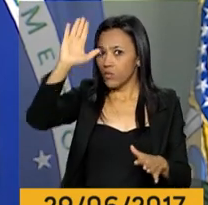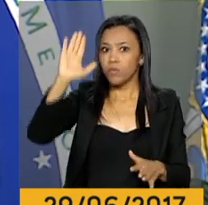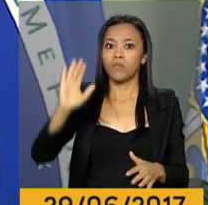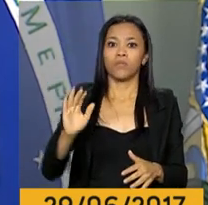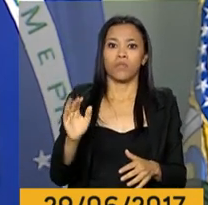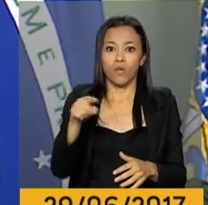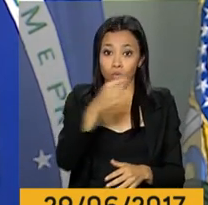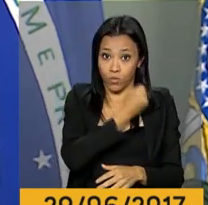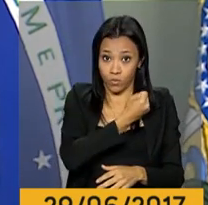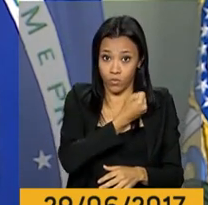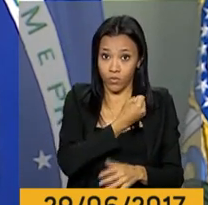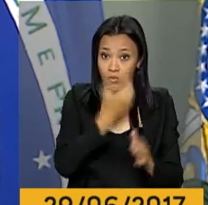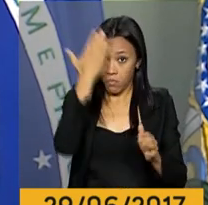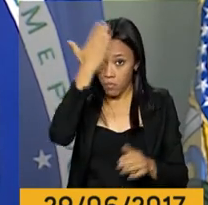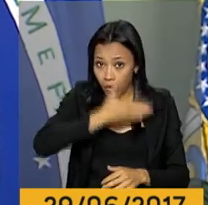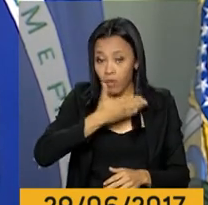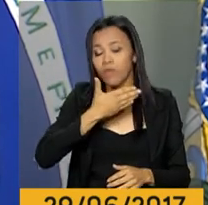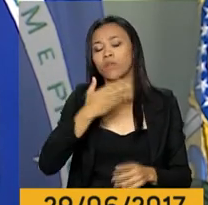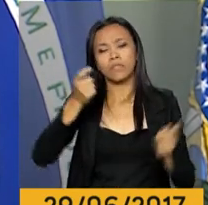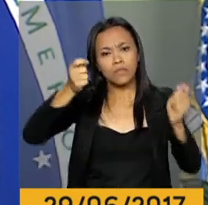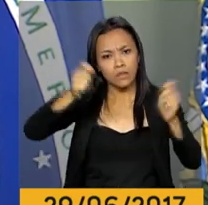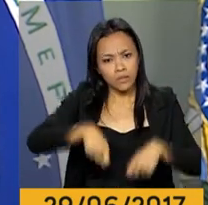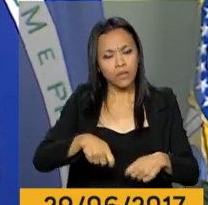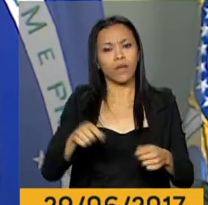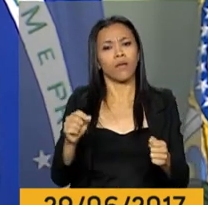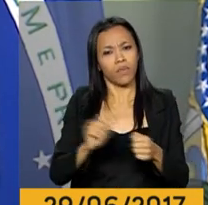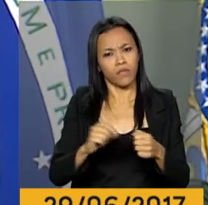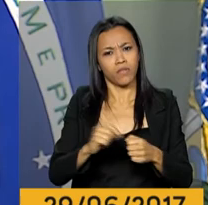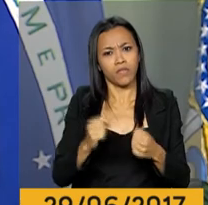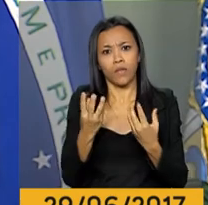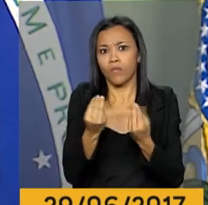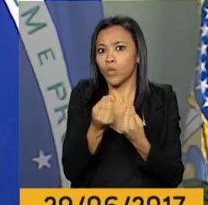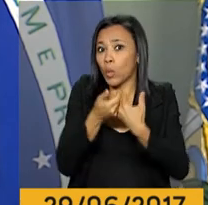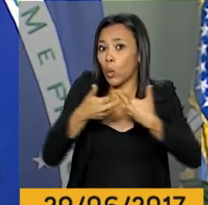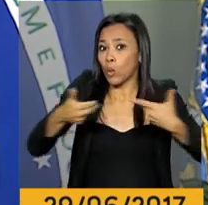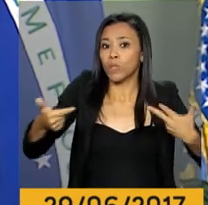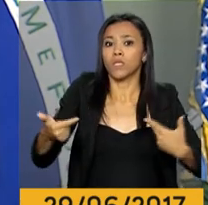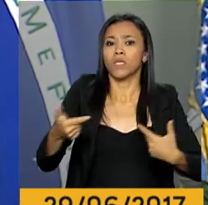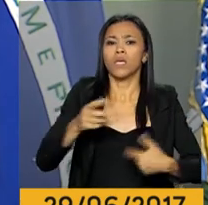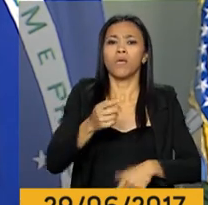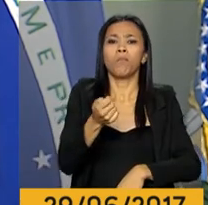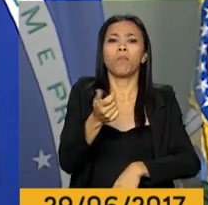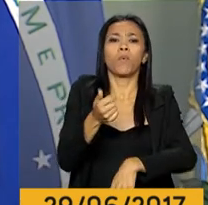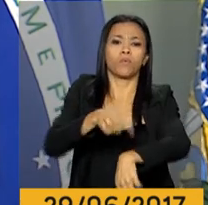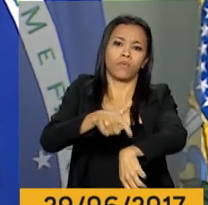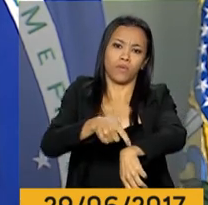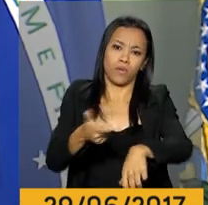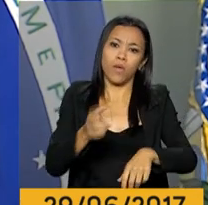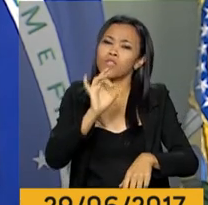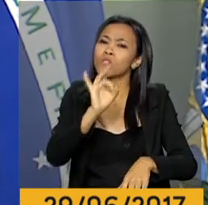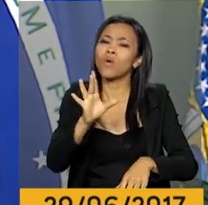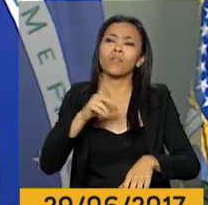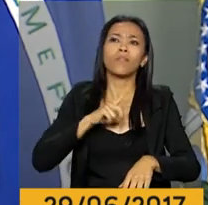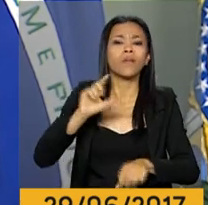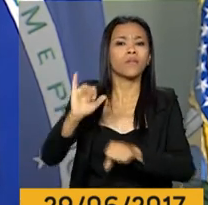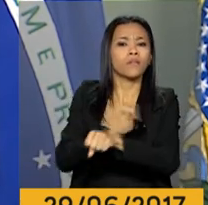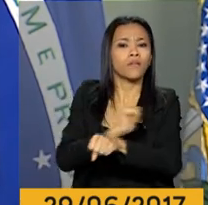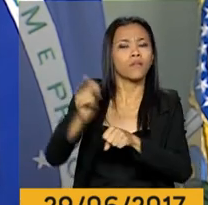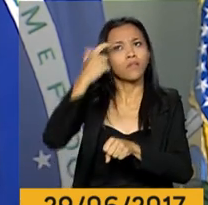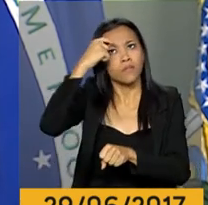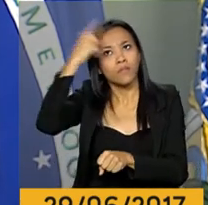que é possível fazer muito em pouco tempo basta ter clareza de idéias